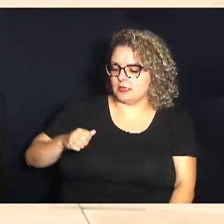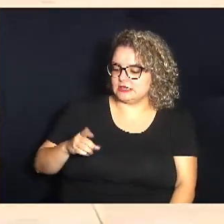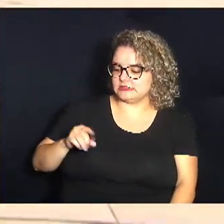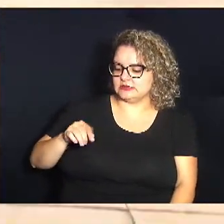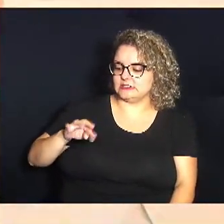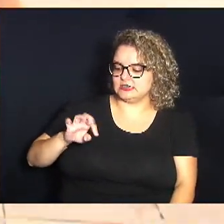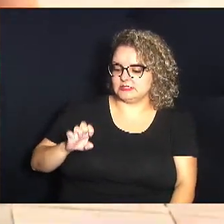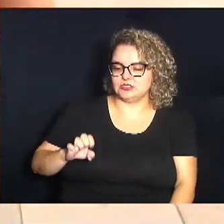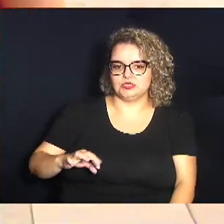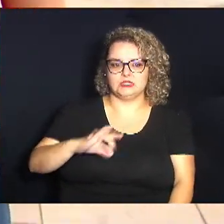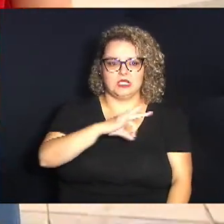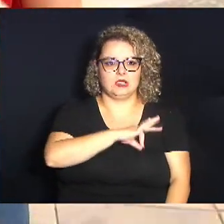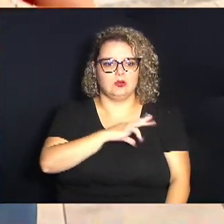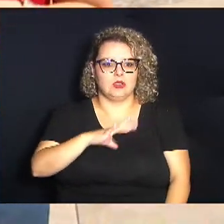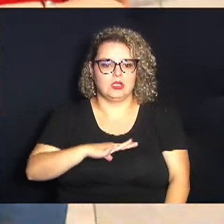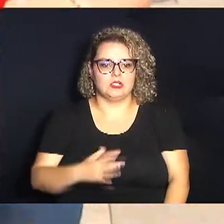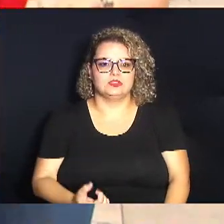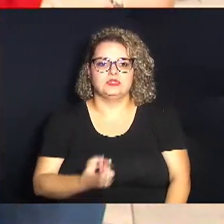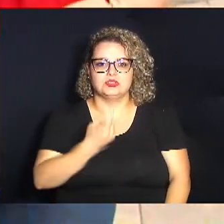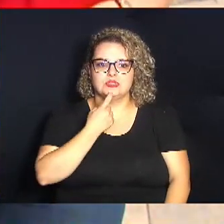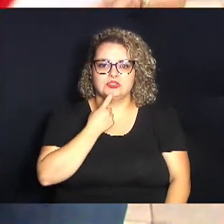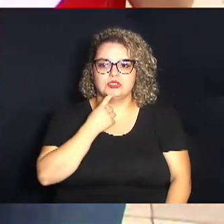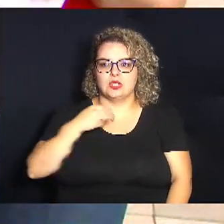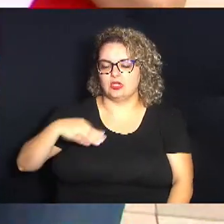Guarda Municipal aqui de Campinas,